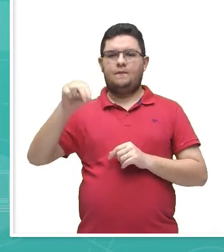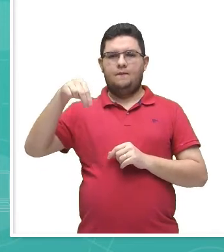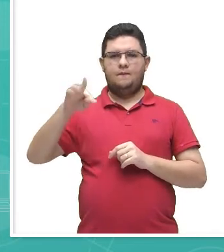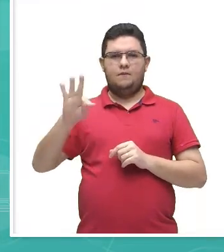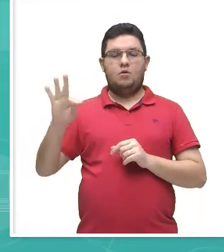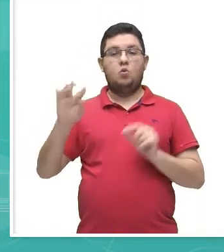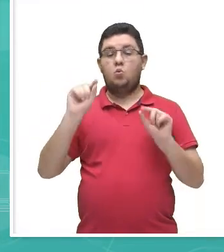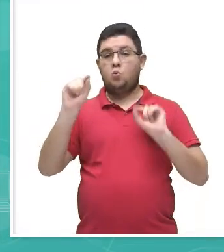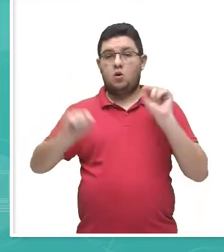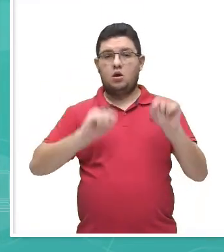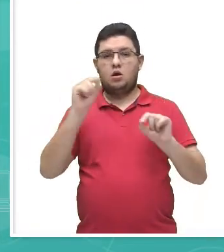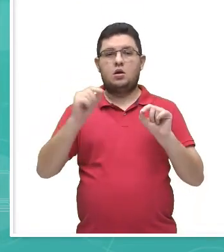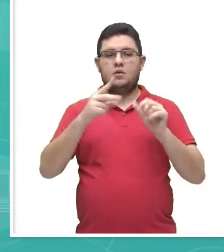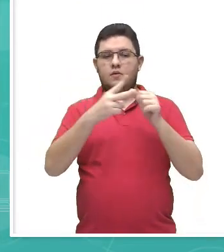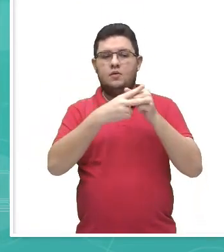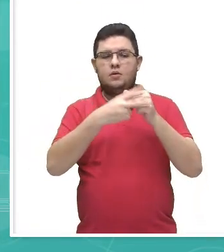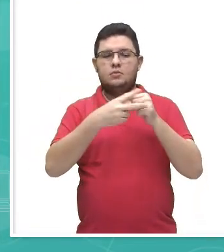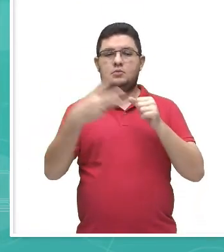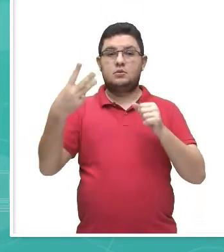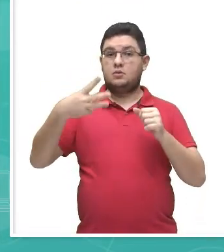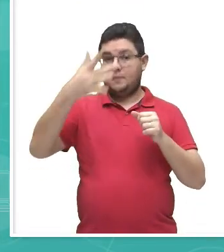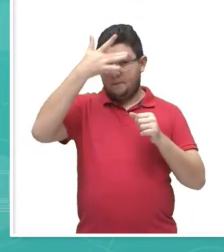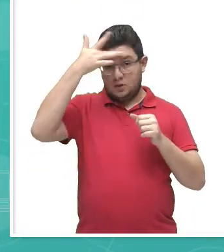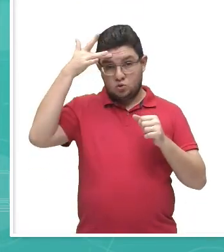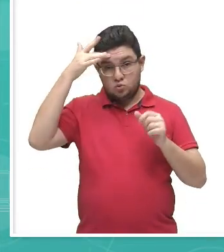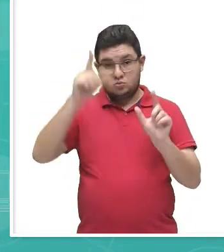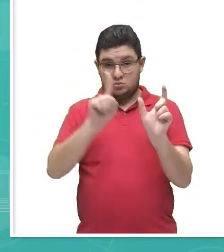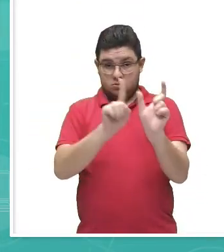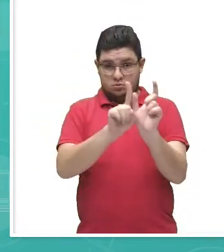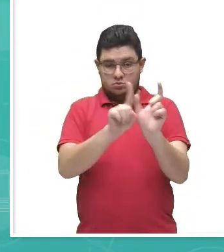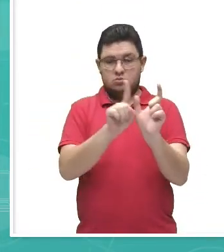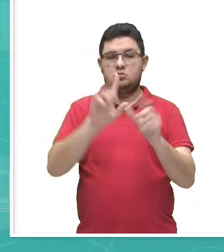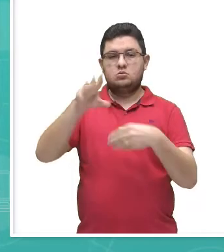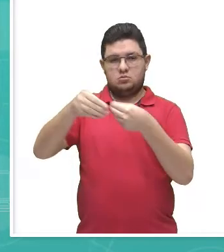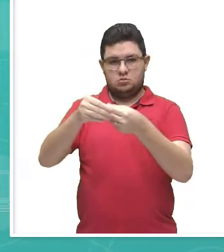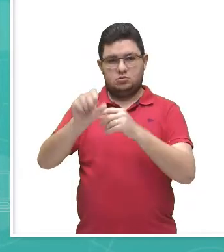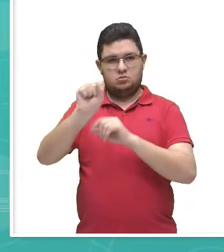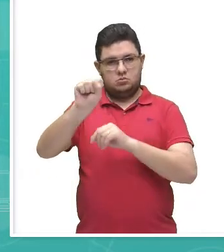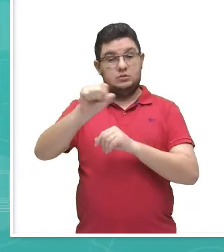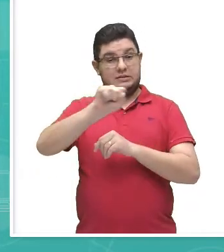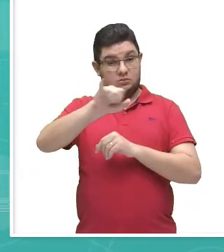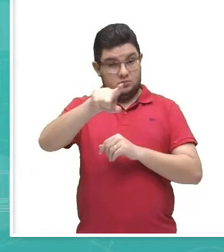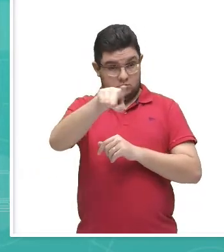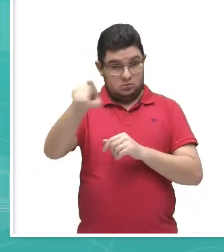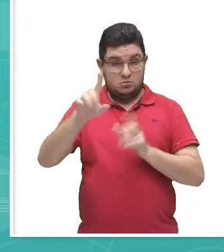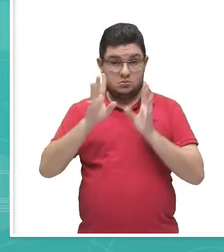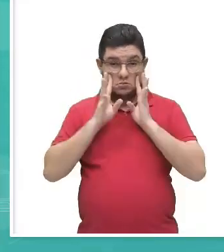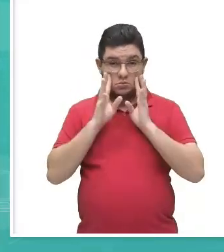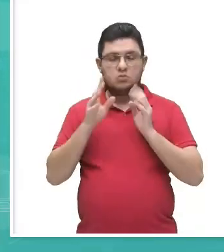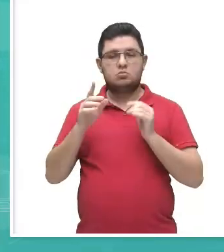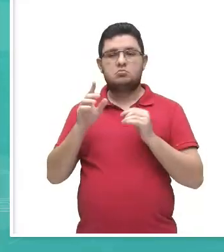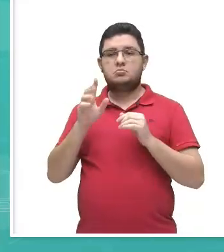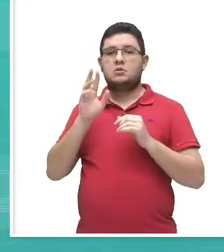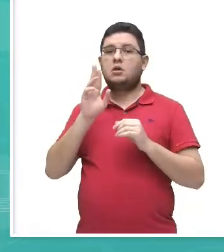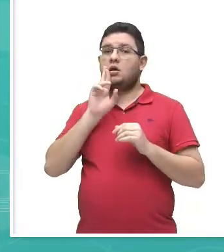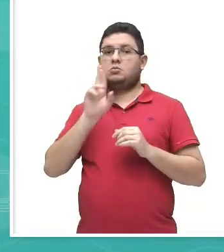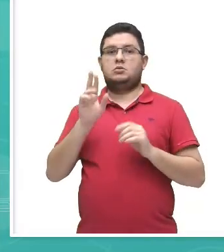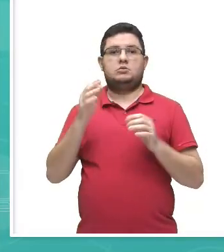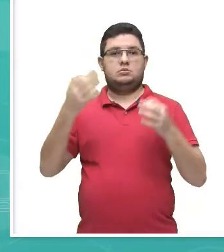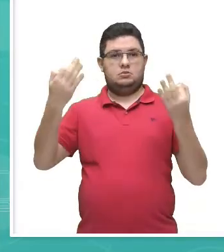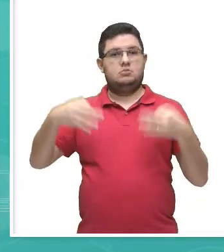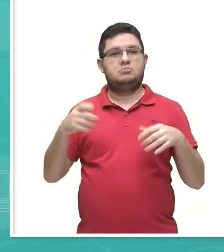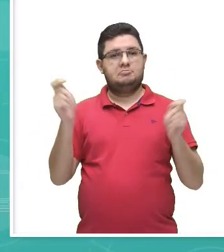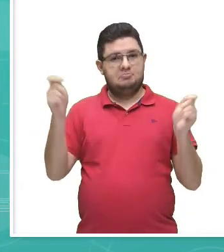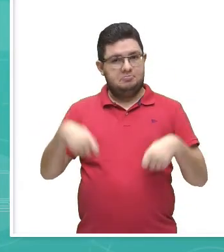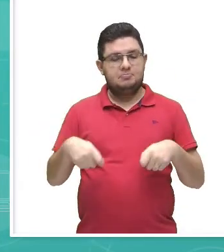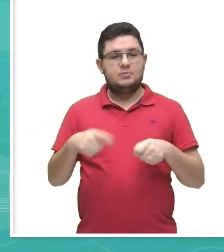vocês prestaram atenção nisso, eu acho que vocês, com certeza, responderam corretamente. Vamos agora analisar, então, a resposta dessa